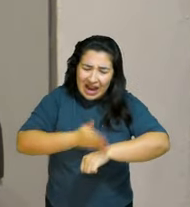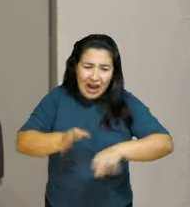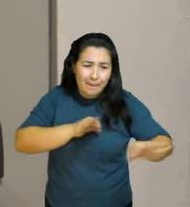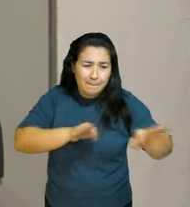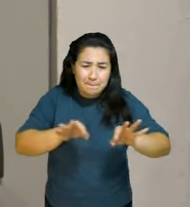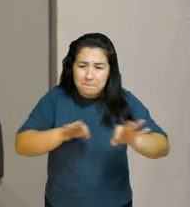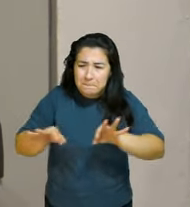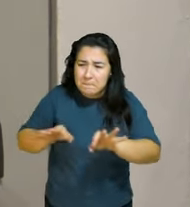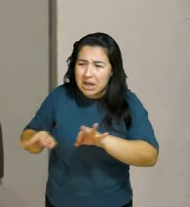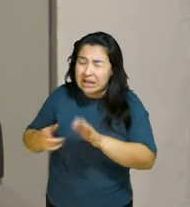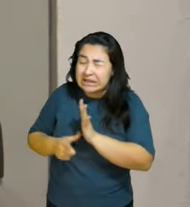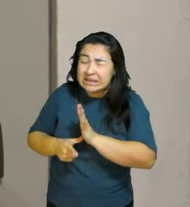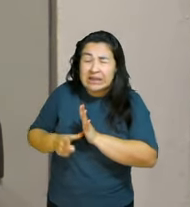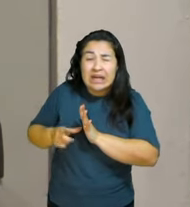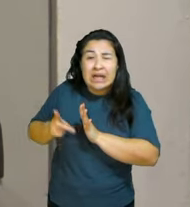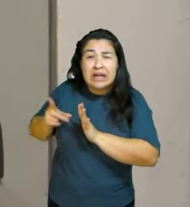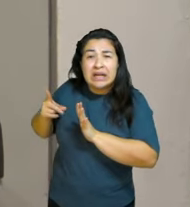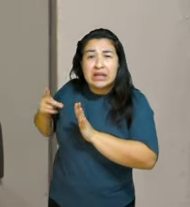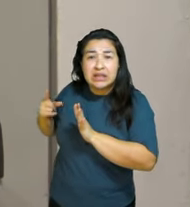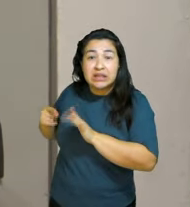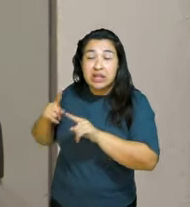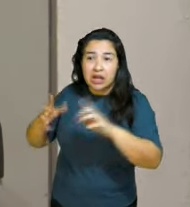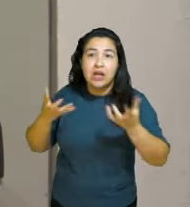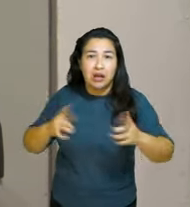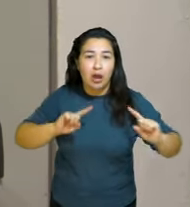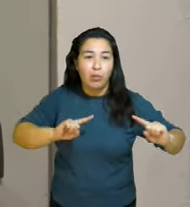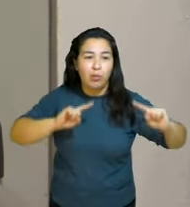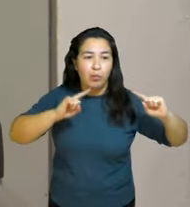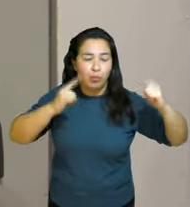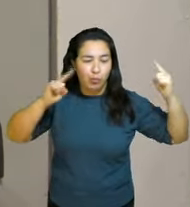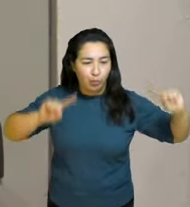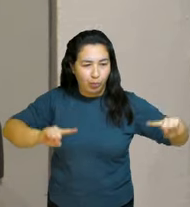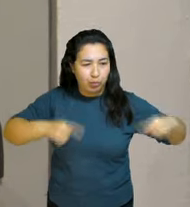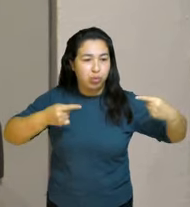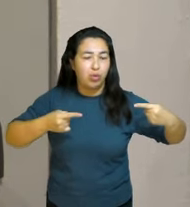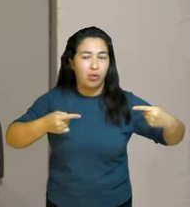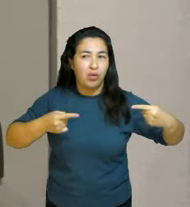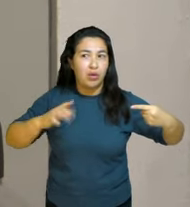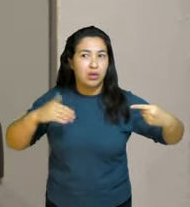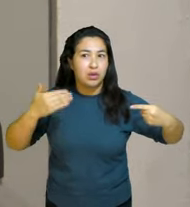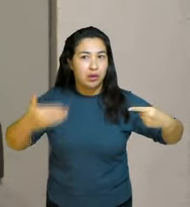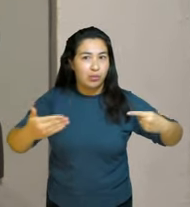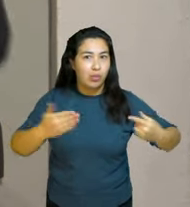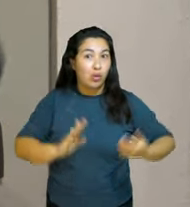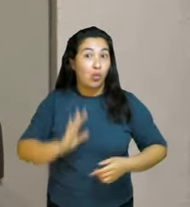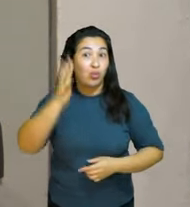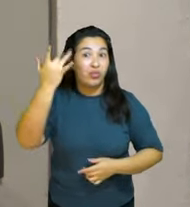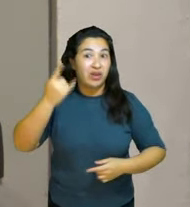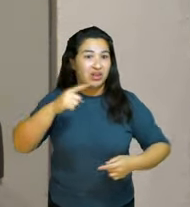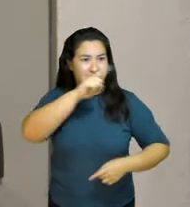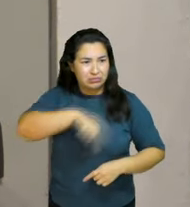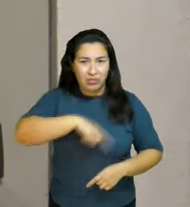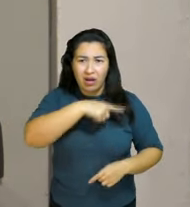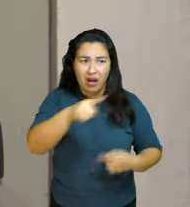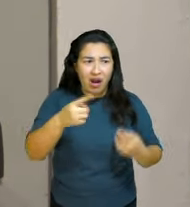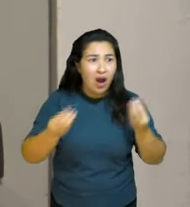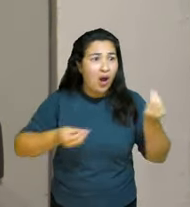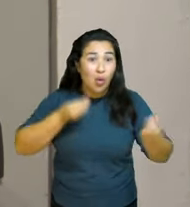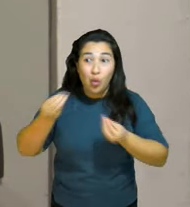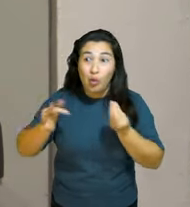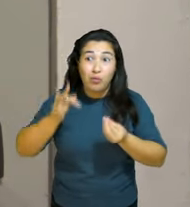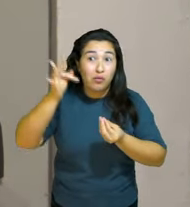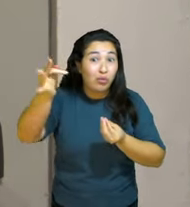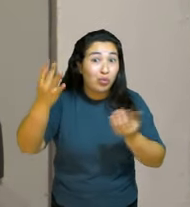E se um atleta ele planeja competir e não compete, já desregula todo o seu treinamento para outras competições futuras.